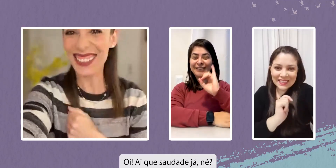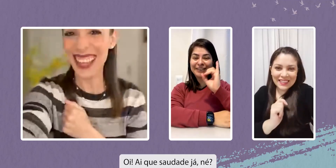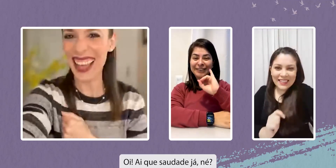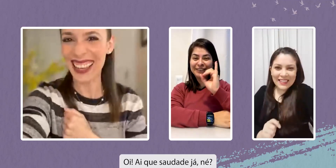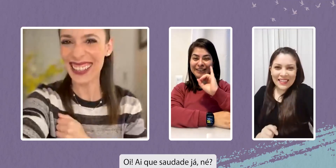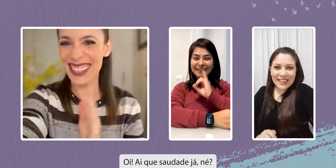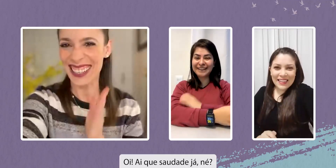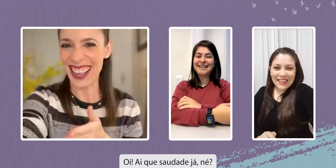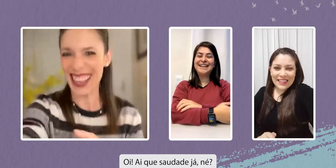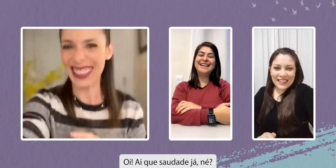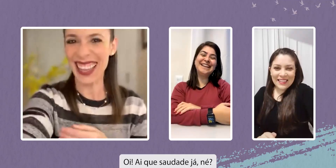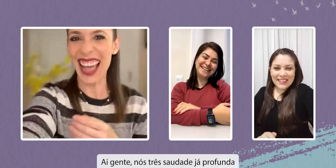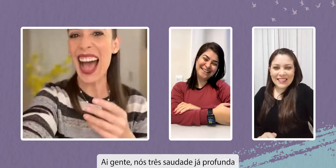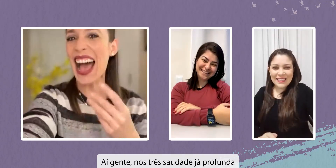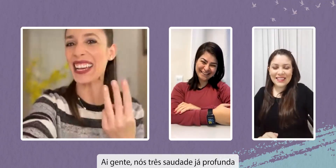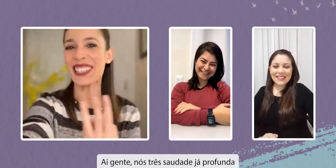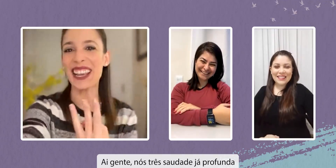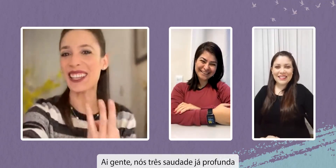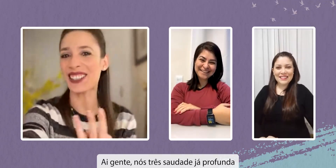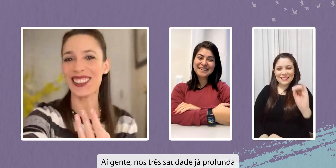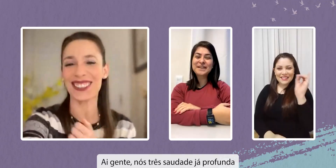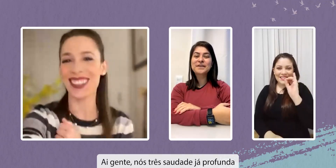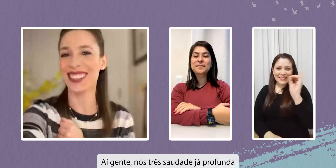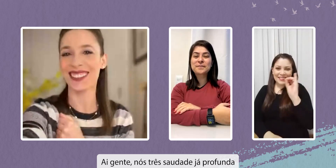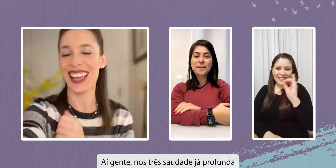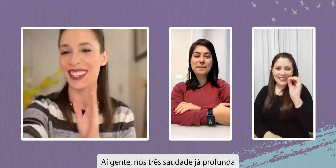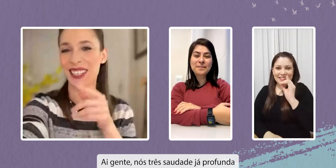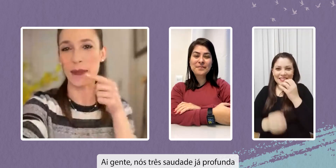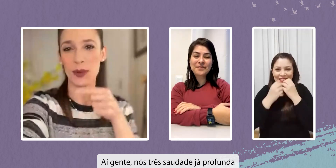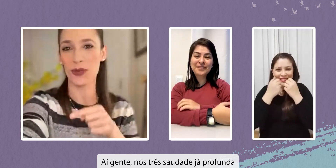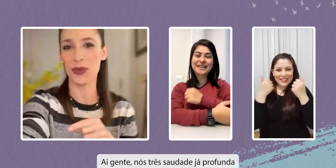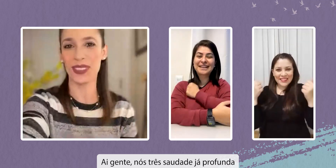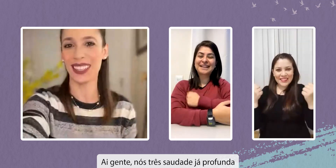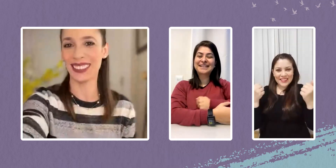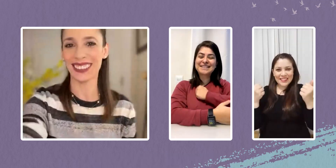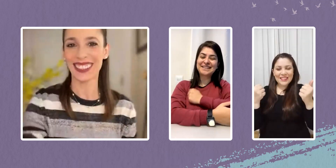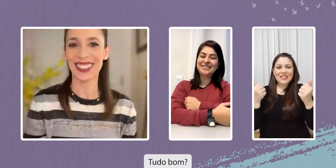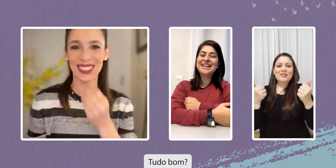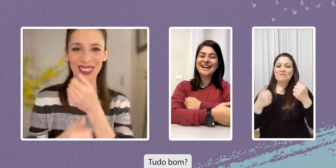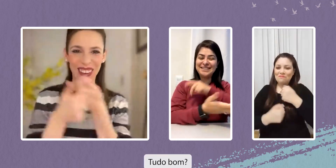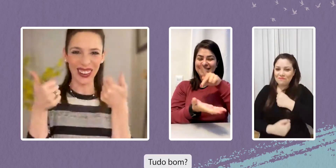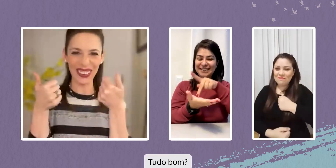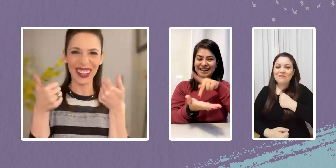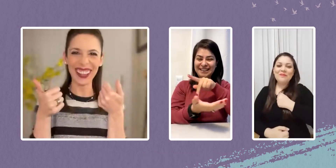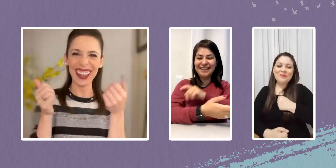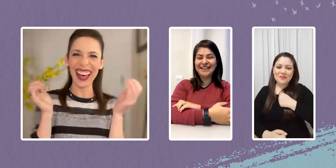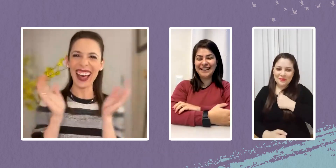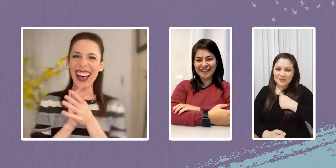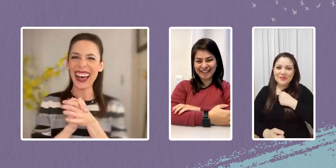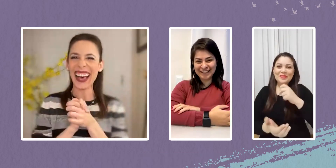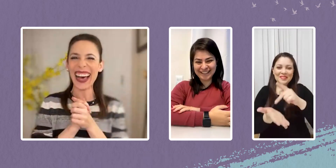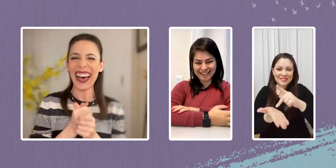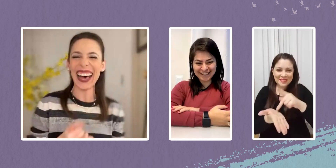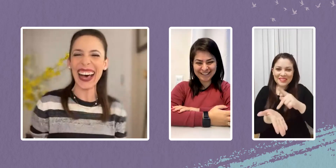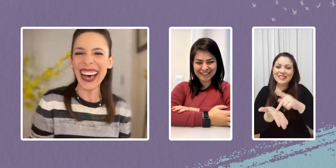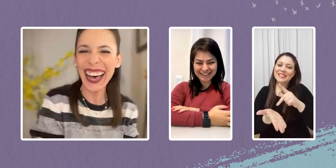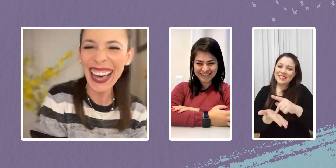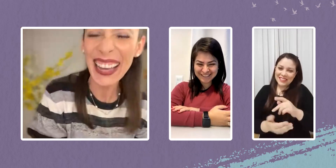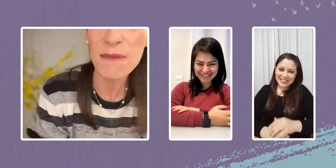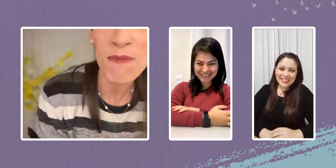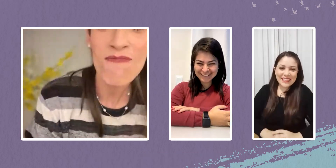Ai, saudade já, né? Ai, gente, nossa, seria saudade já profunda. Tudo Saudade. bom?